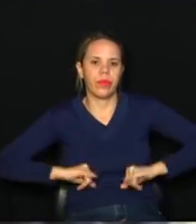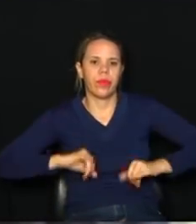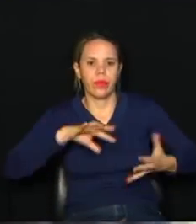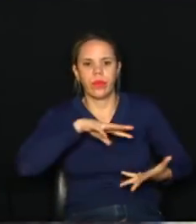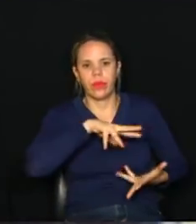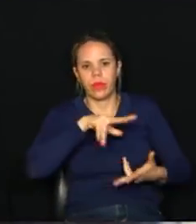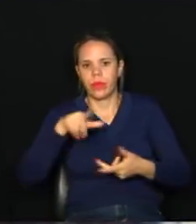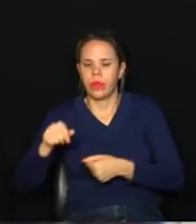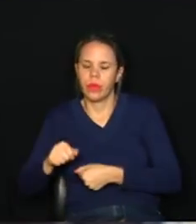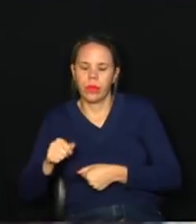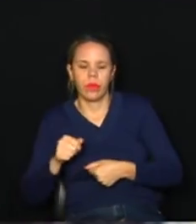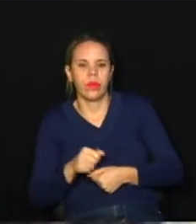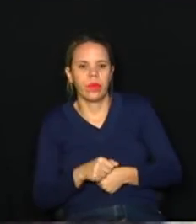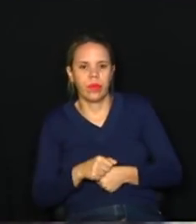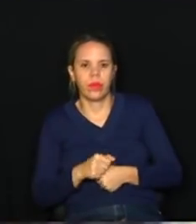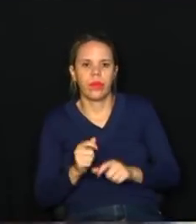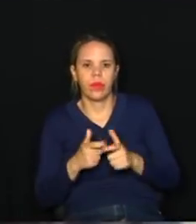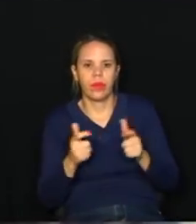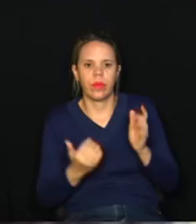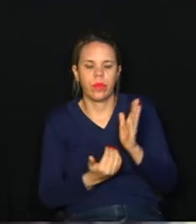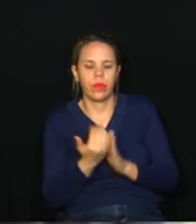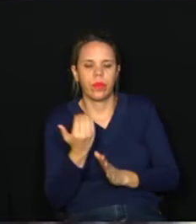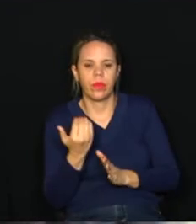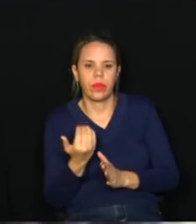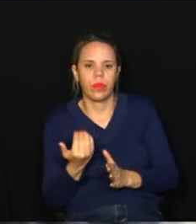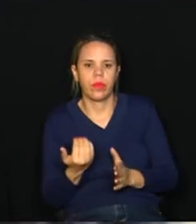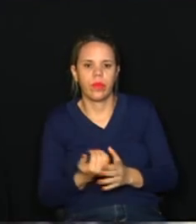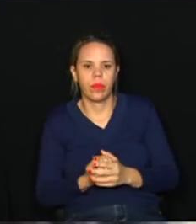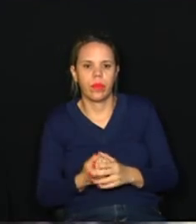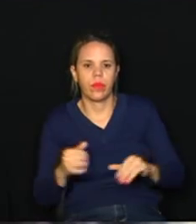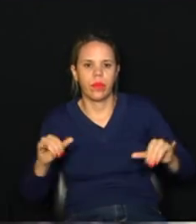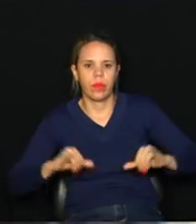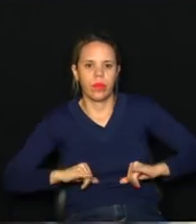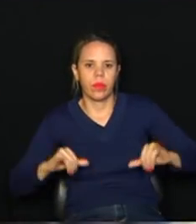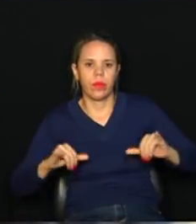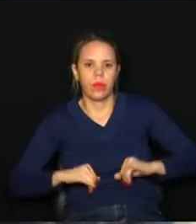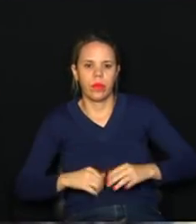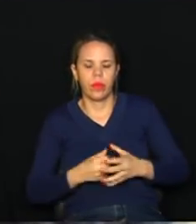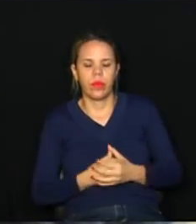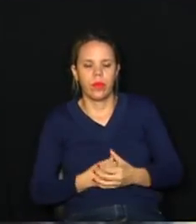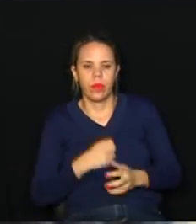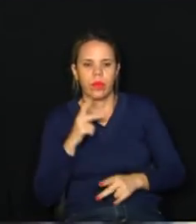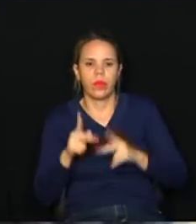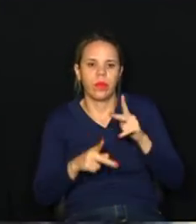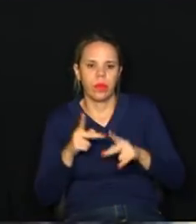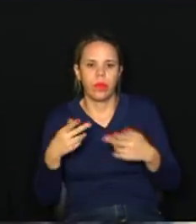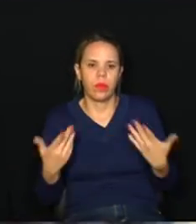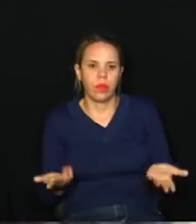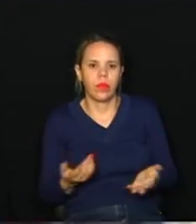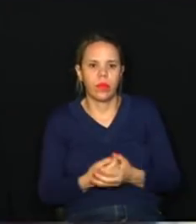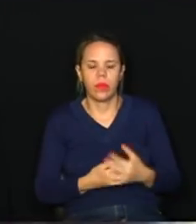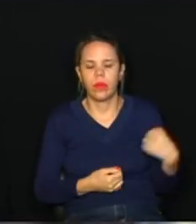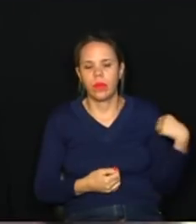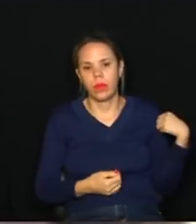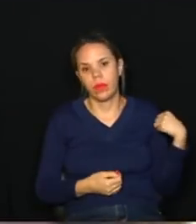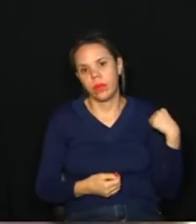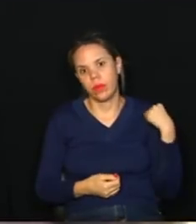mundial, para aumentar ainda mais o sofrimento das pessoas, né?